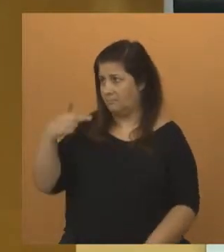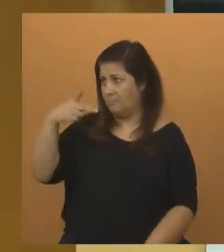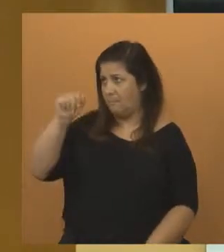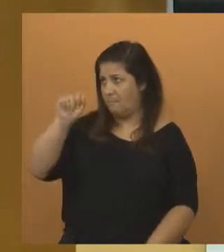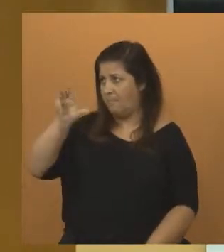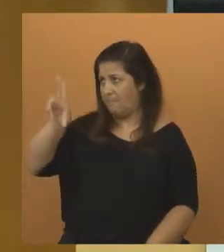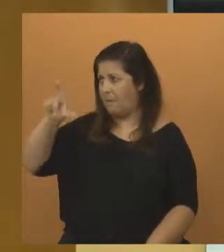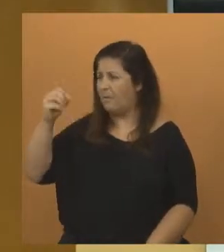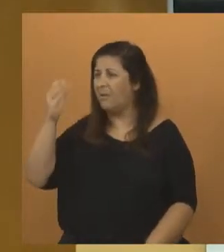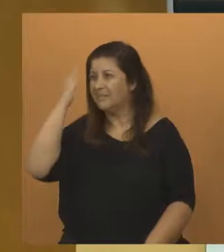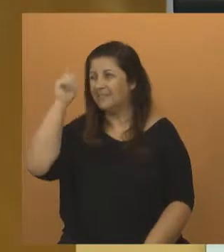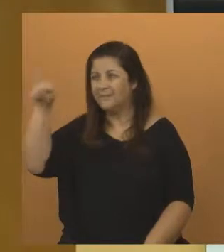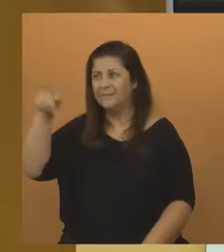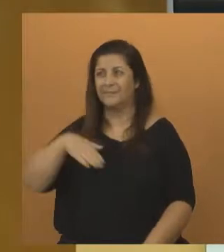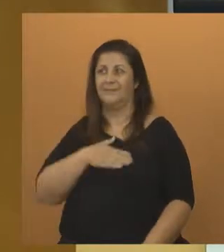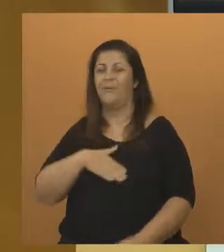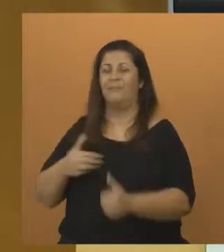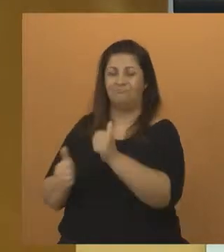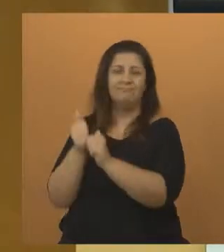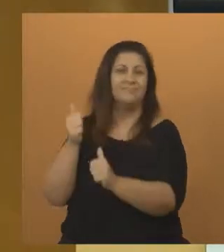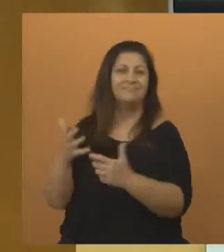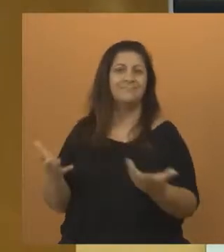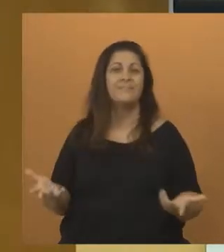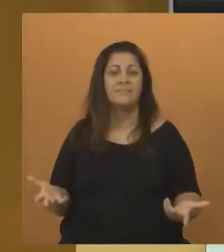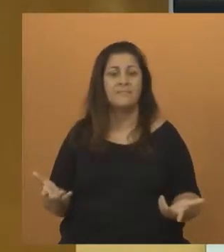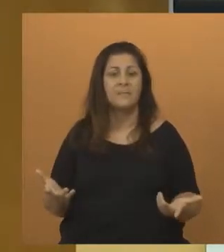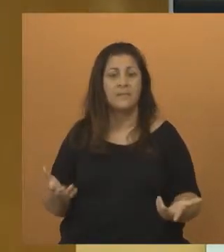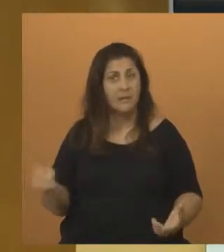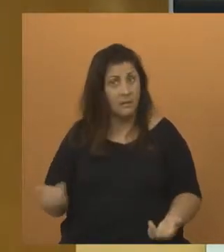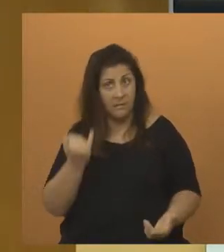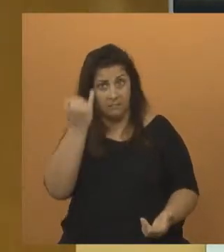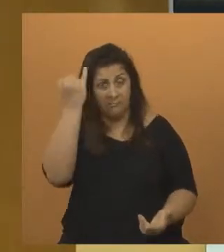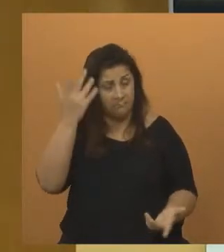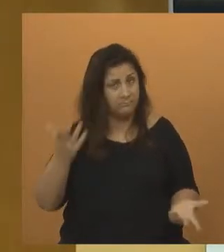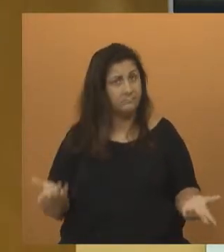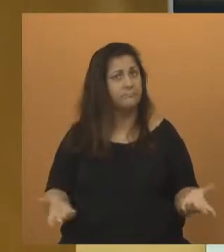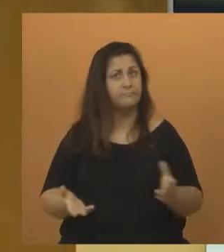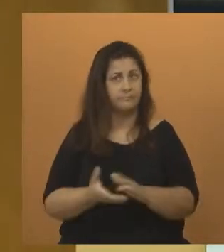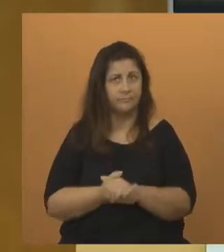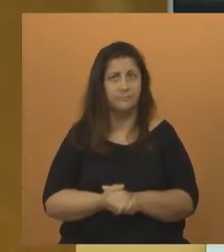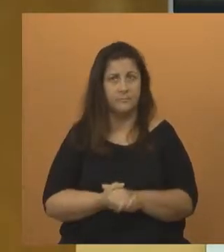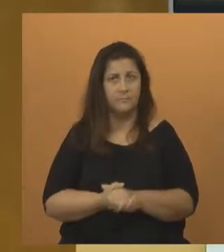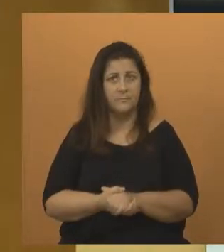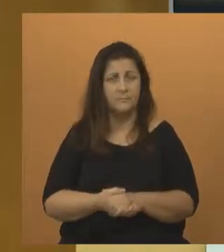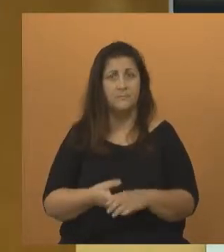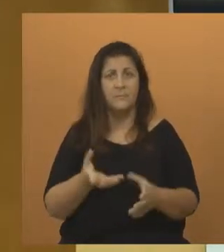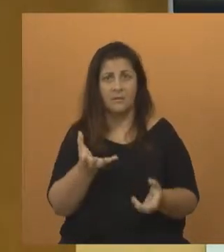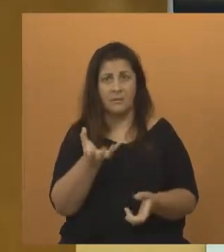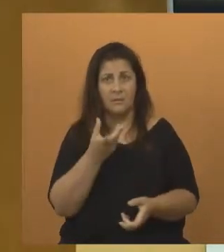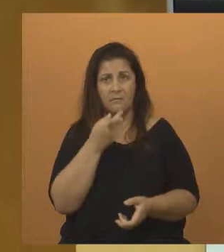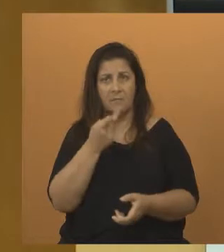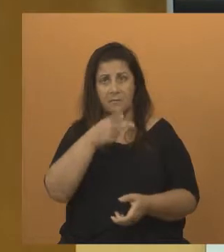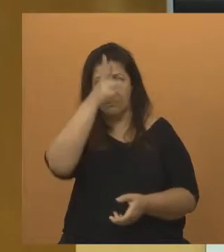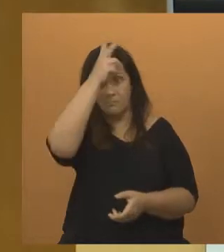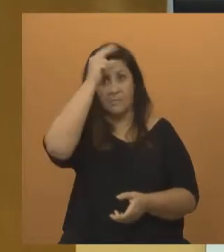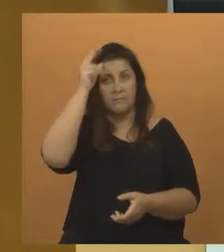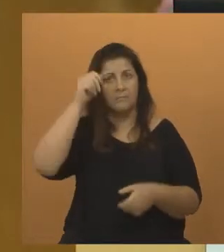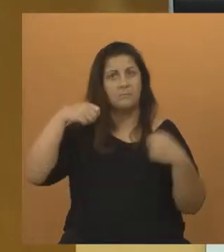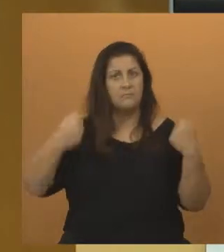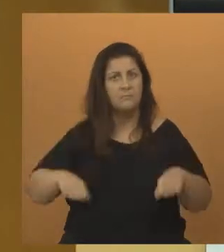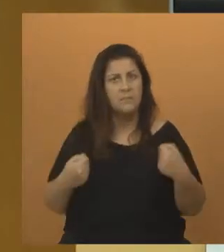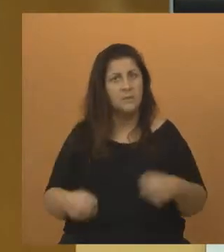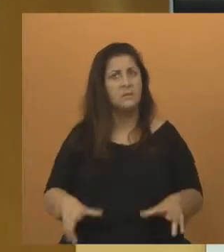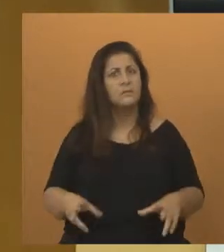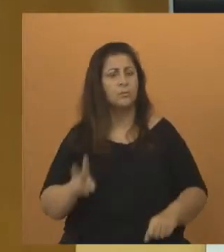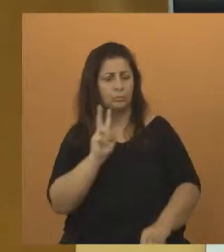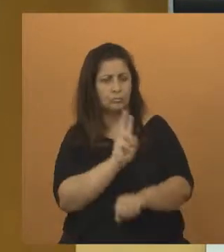gosta de futebol e organiza campeonatos, é extremamente importante Eu quero dizer que a prefeitura precisa preservar